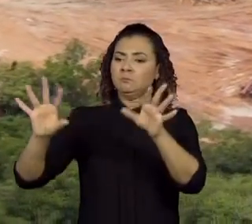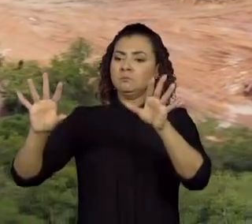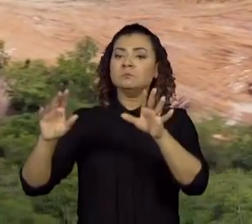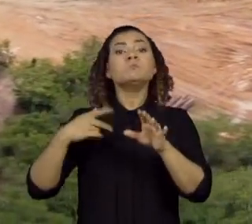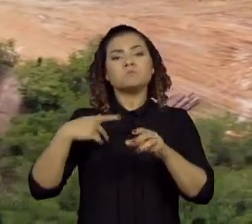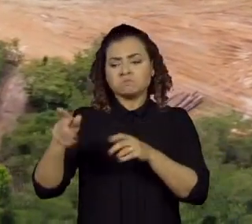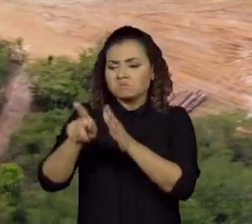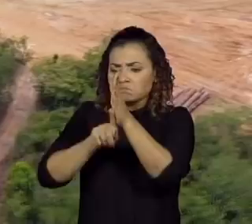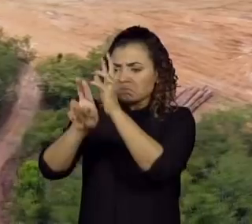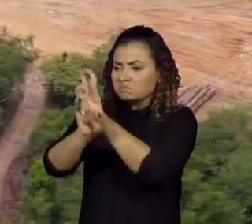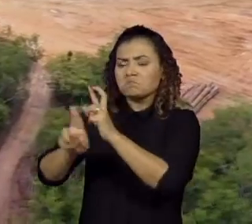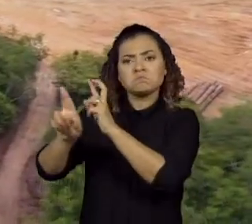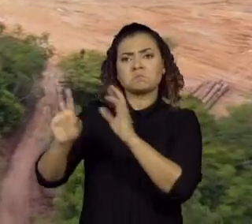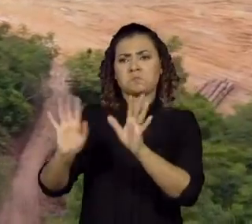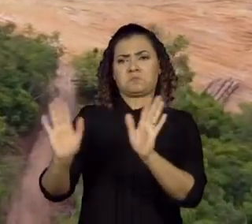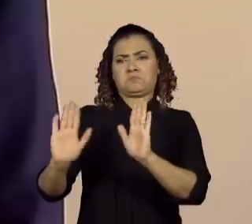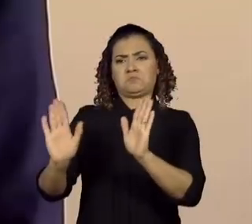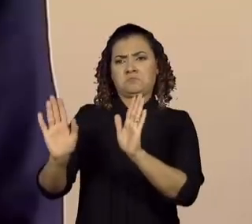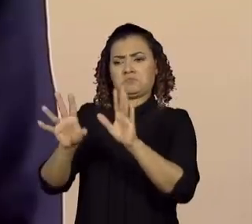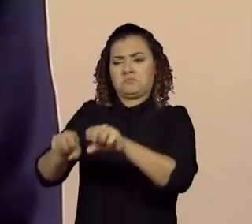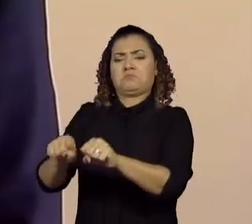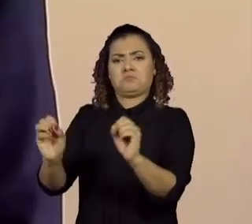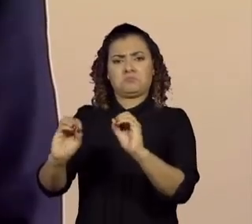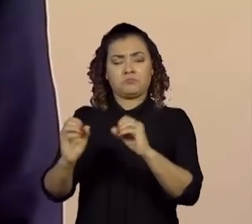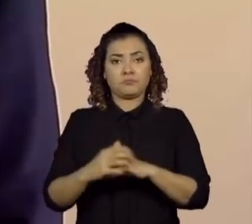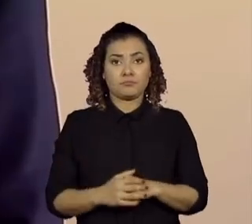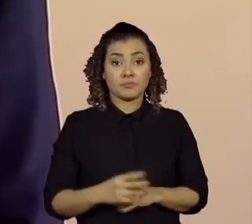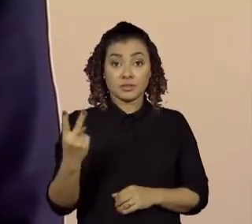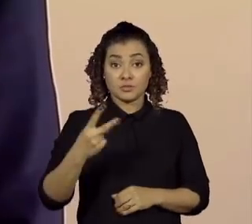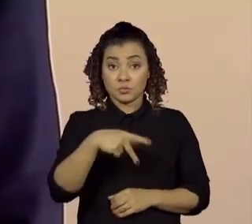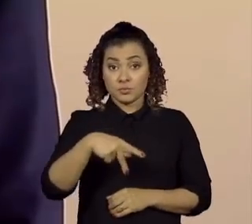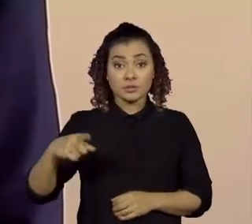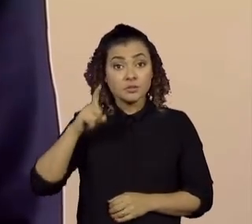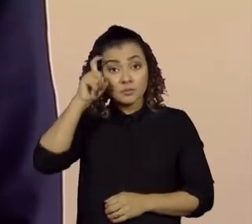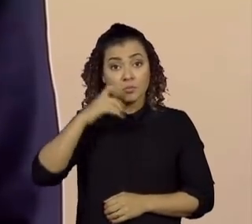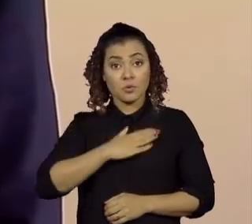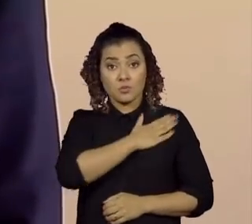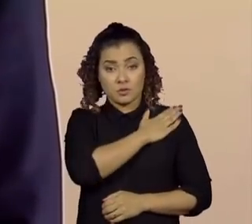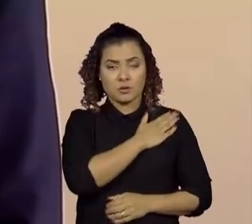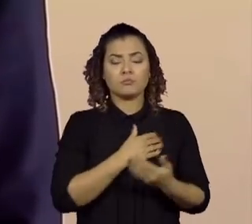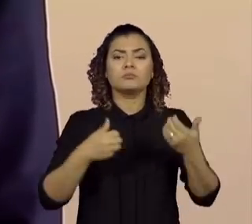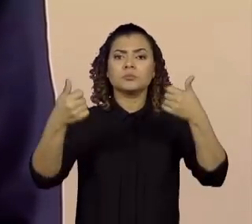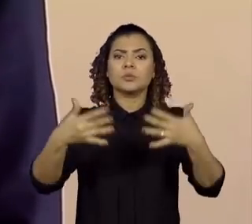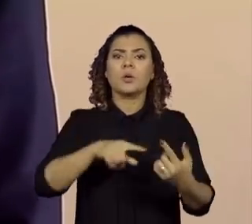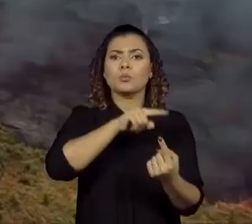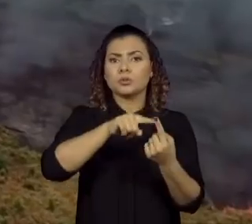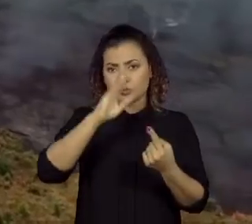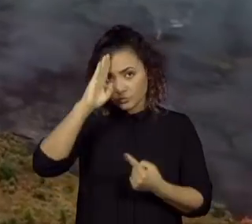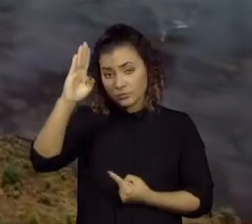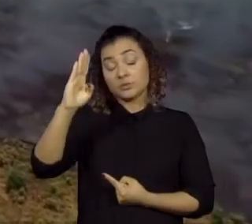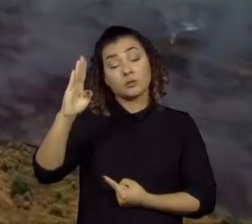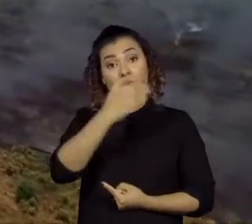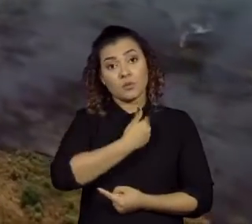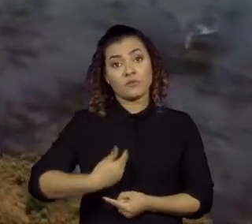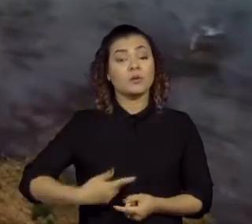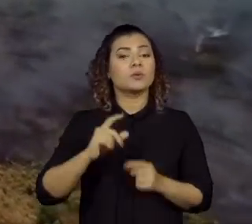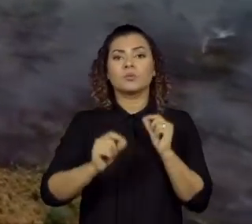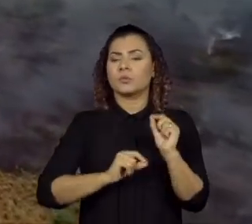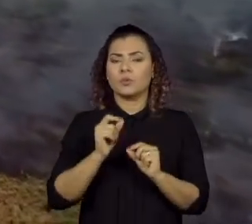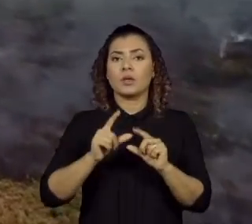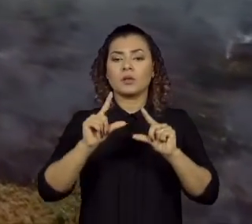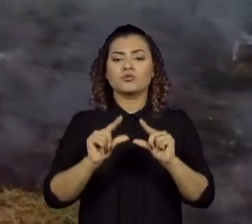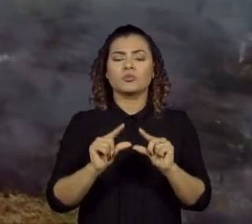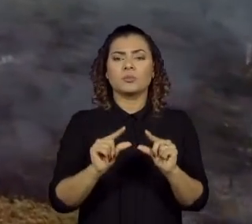madeireiros investigados. O vice-presidente Hamilton Mourão afirma que a meta do governo é reduzir pouco